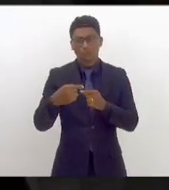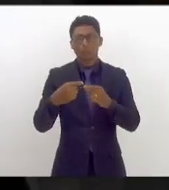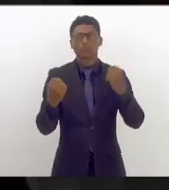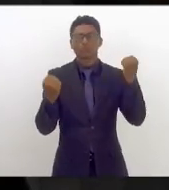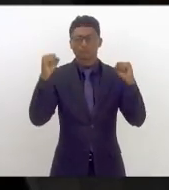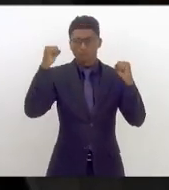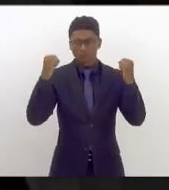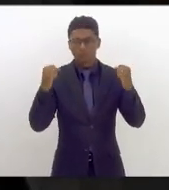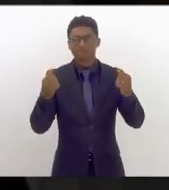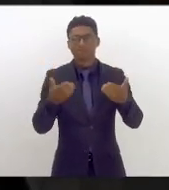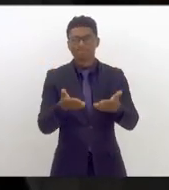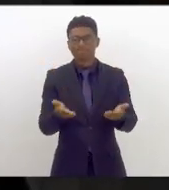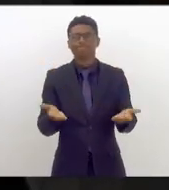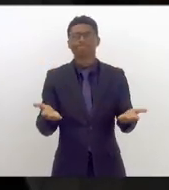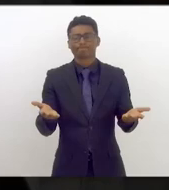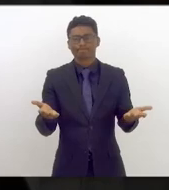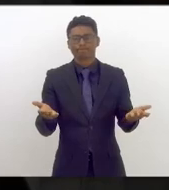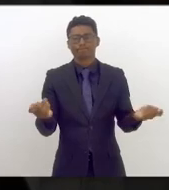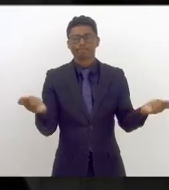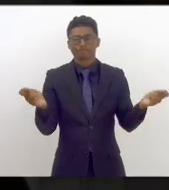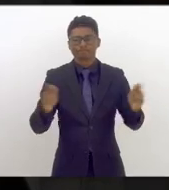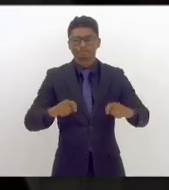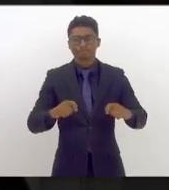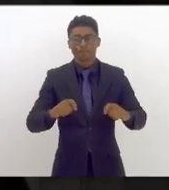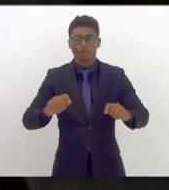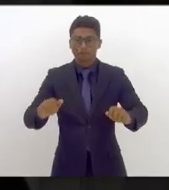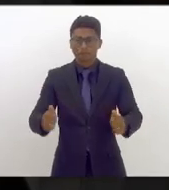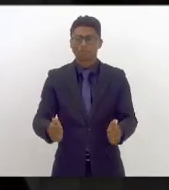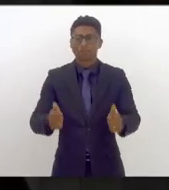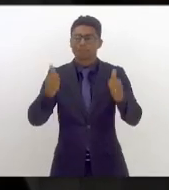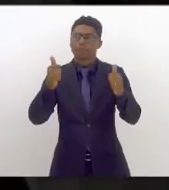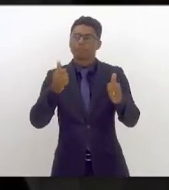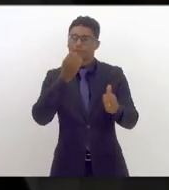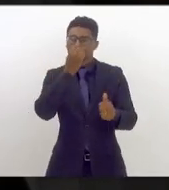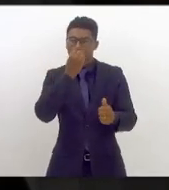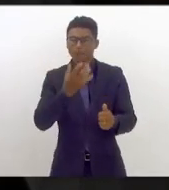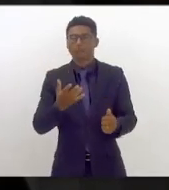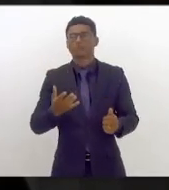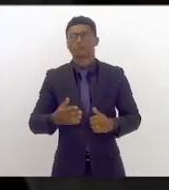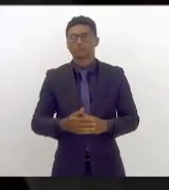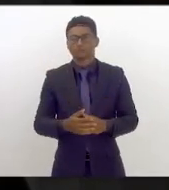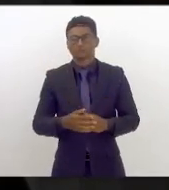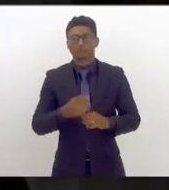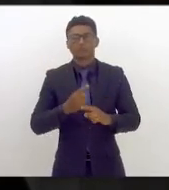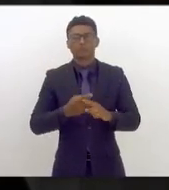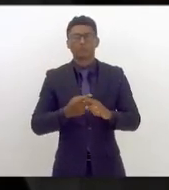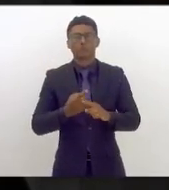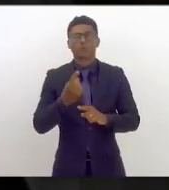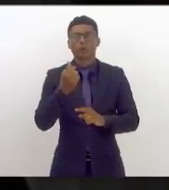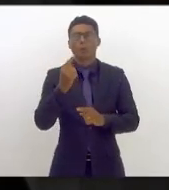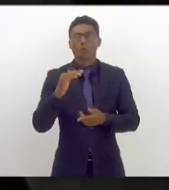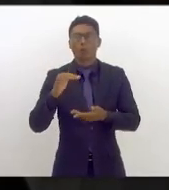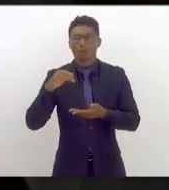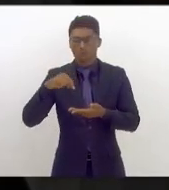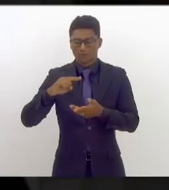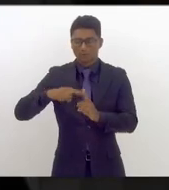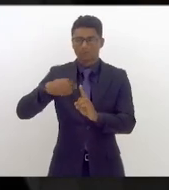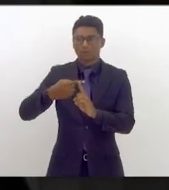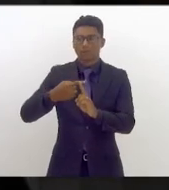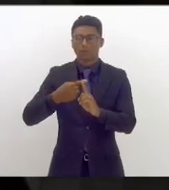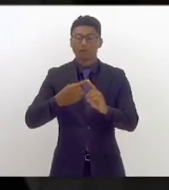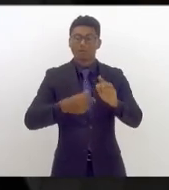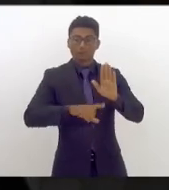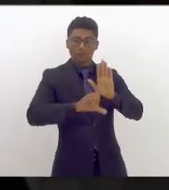insumos, possam sofrer um impacto positivo desses alívios orçamentários, tanto na LOA, na